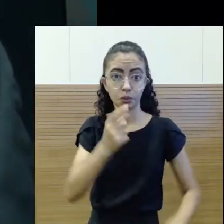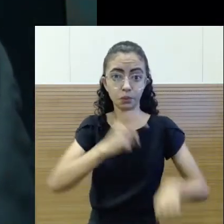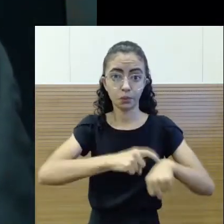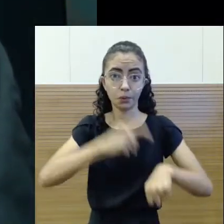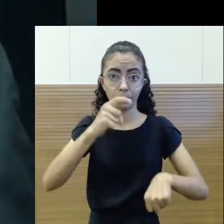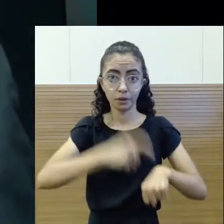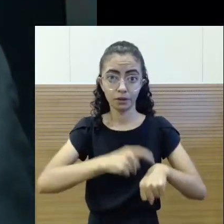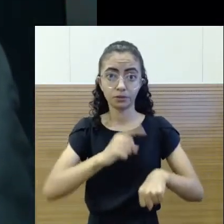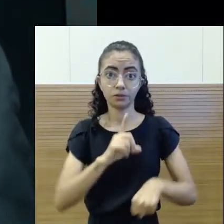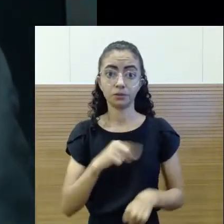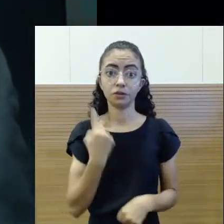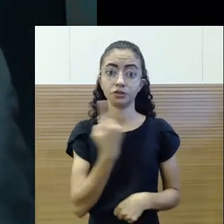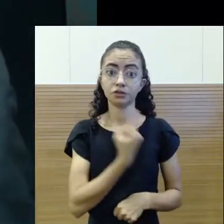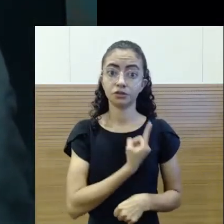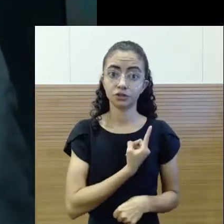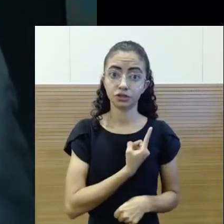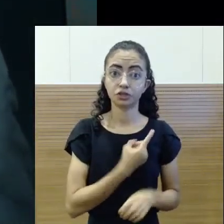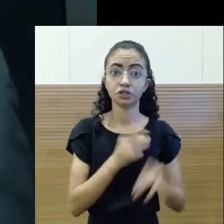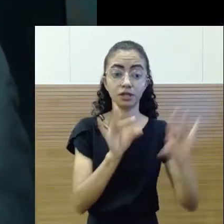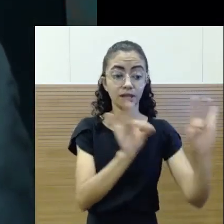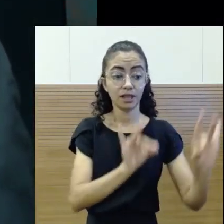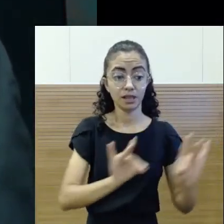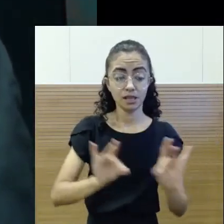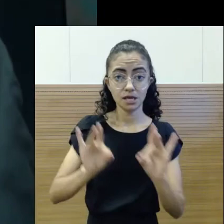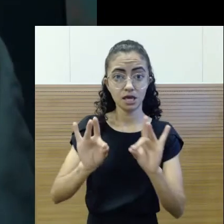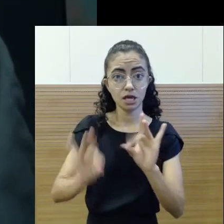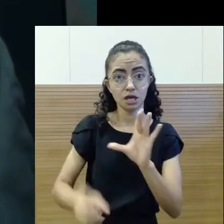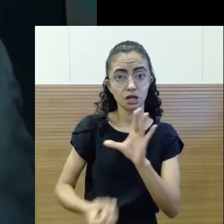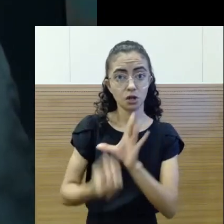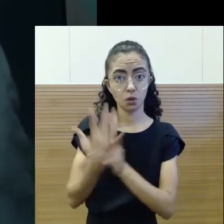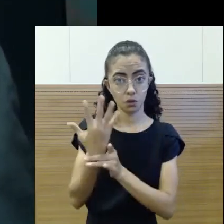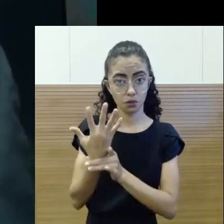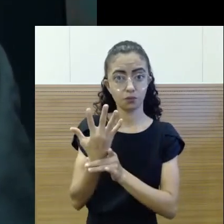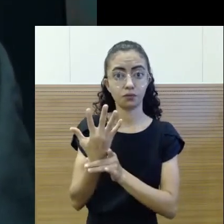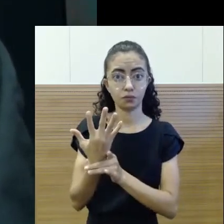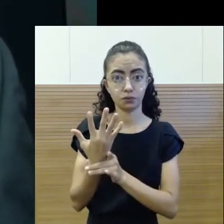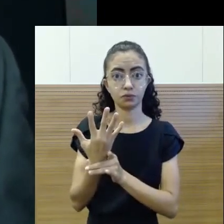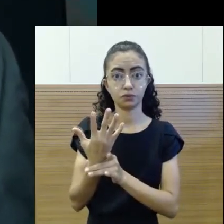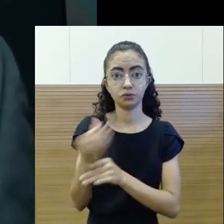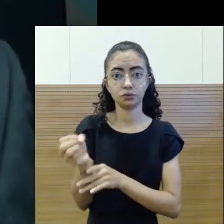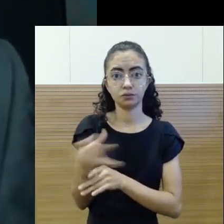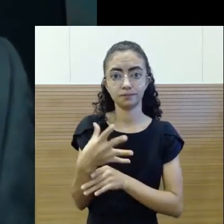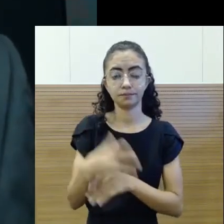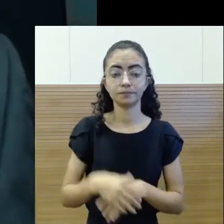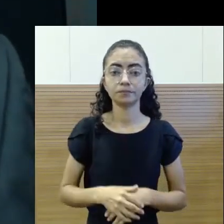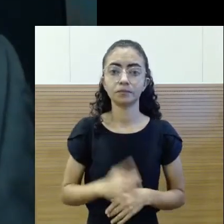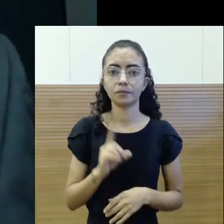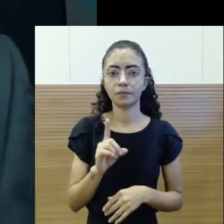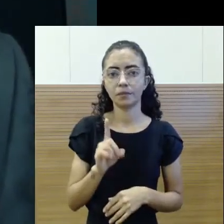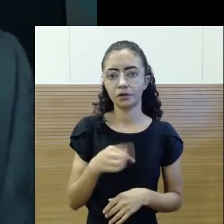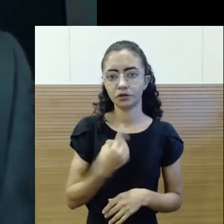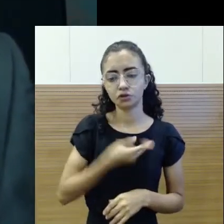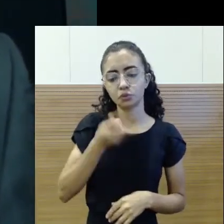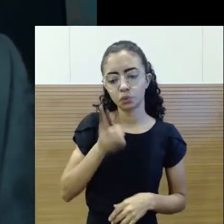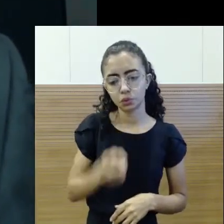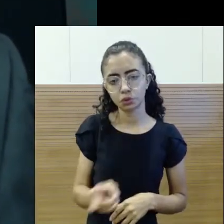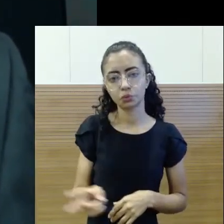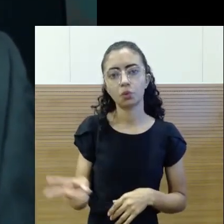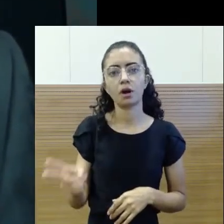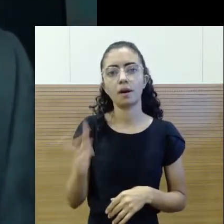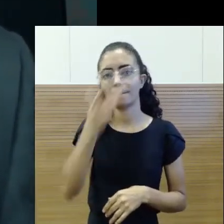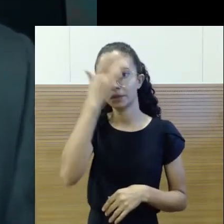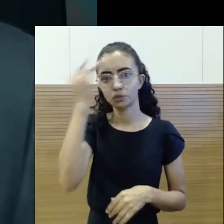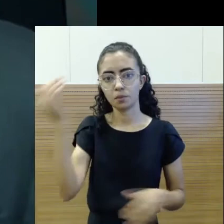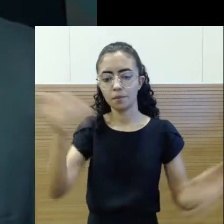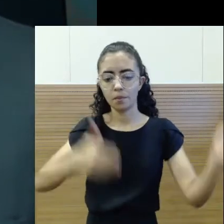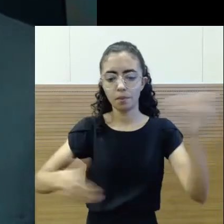para que a gente possa estar gerando um novo link para continuarmos a condução com mais participantes nesta